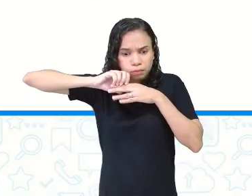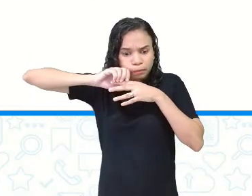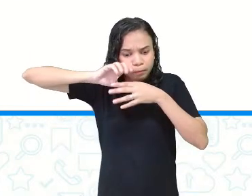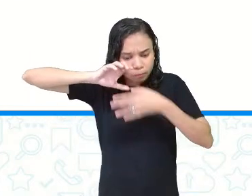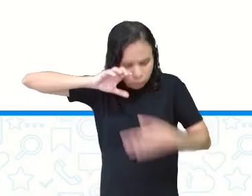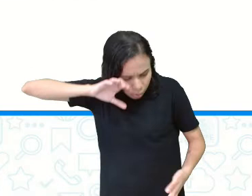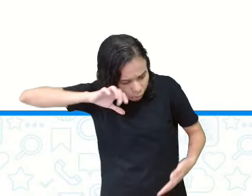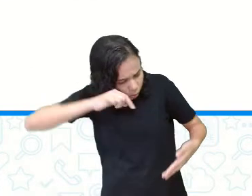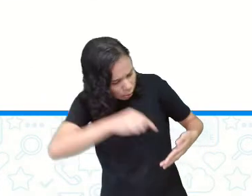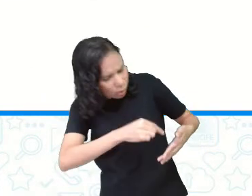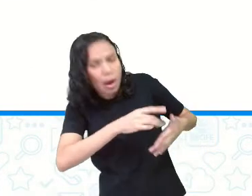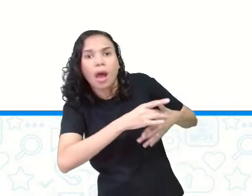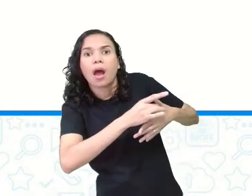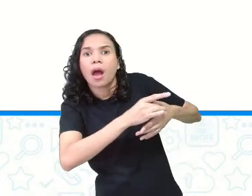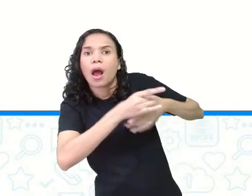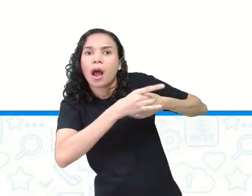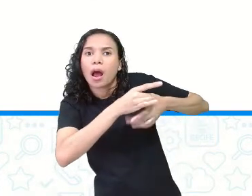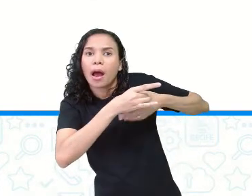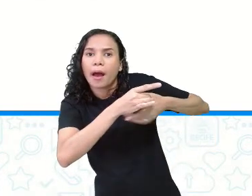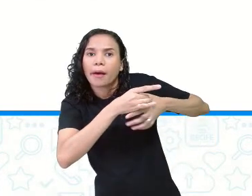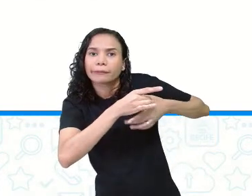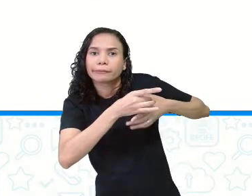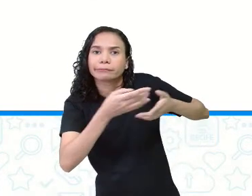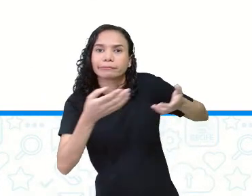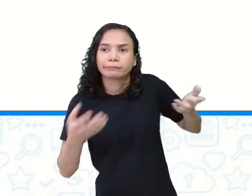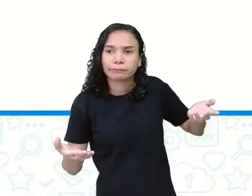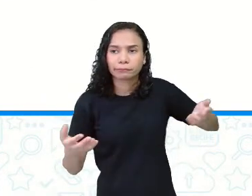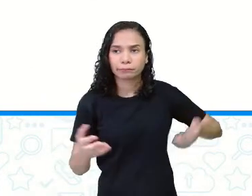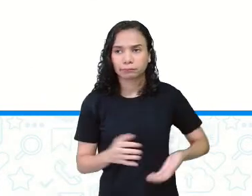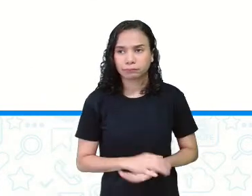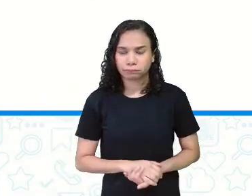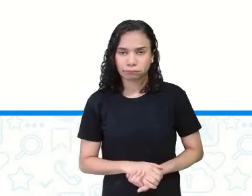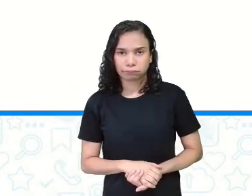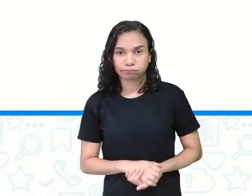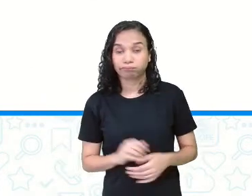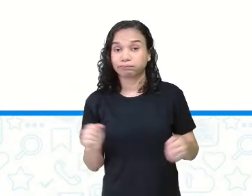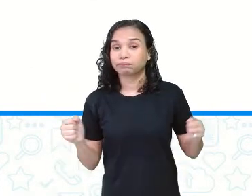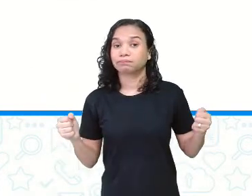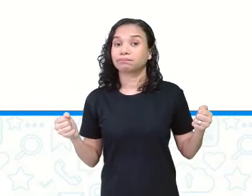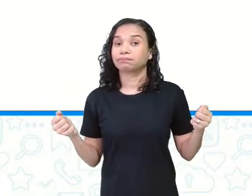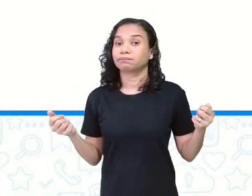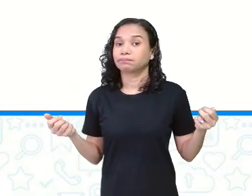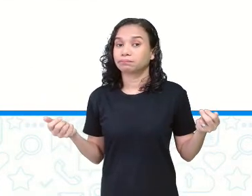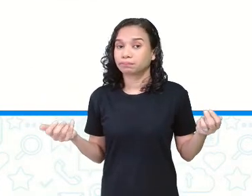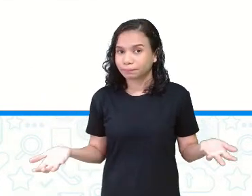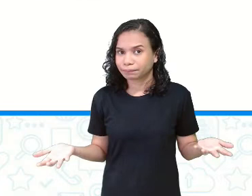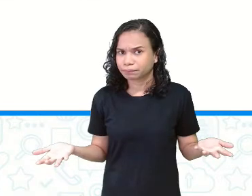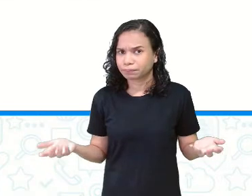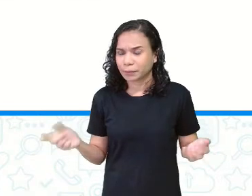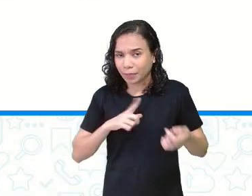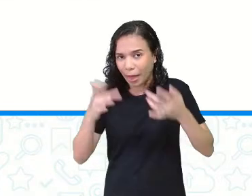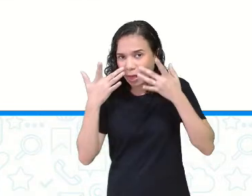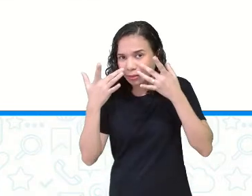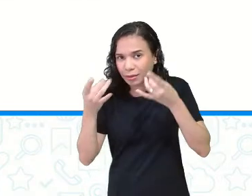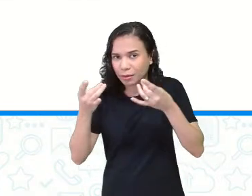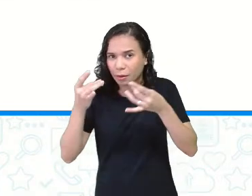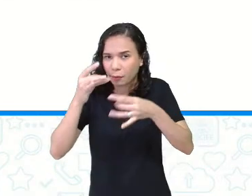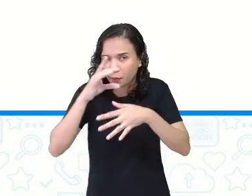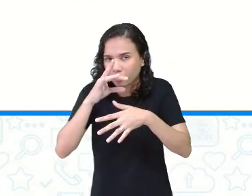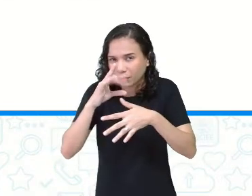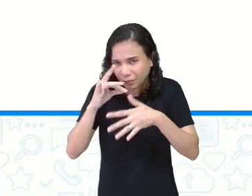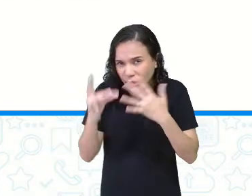rio o pedaço que tinha roubado. E aí? Prestou atenção no